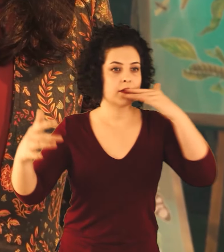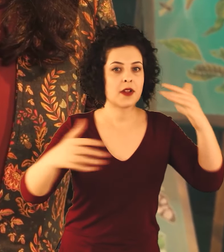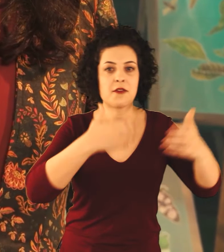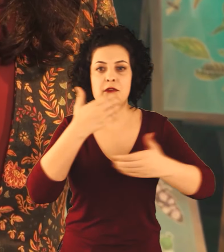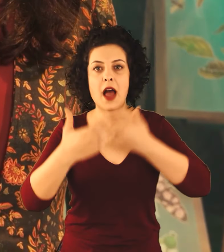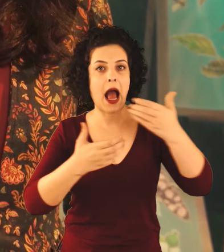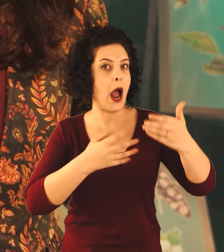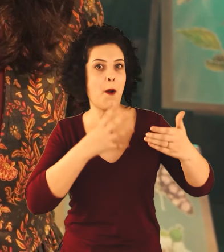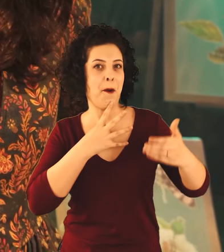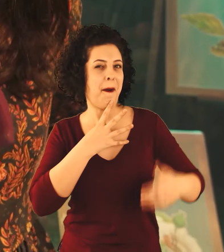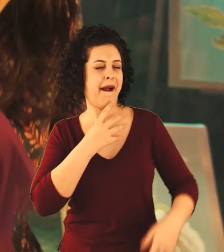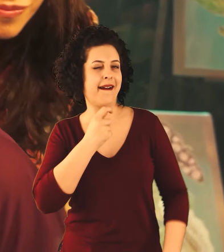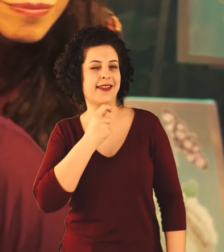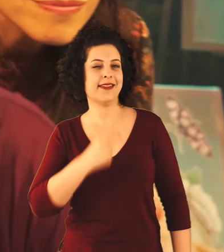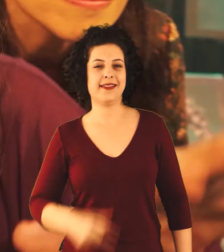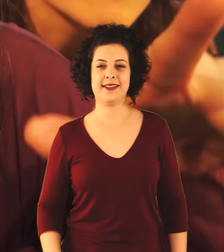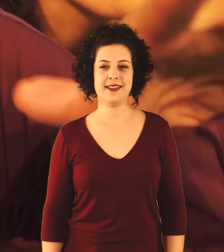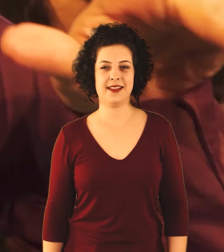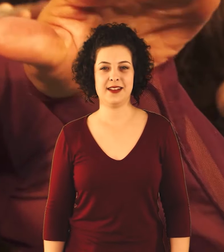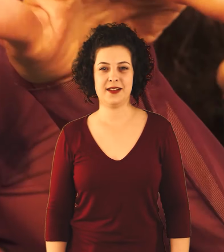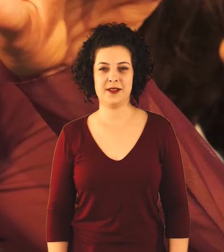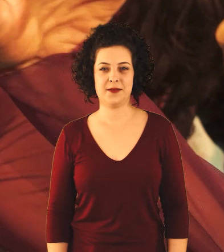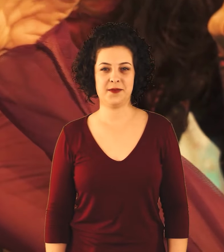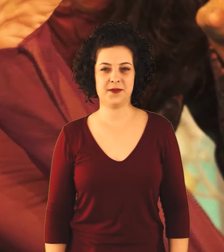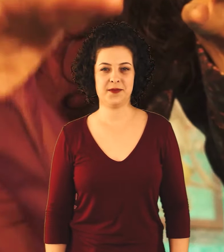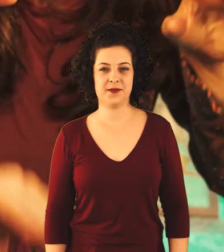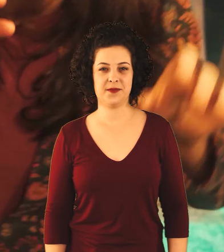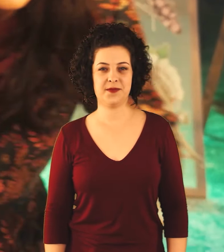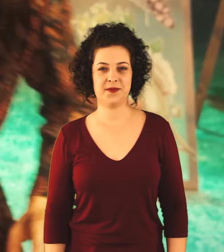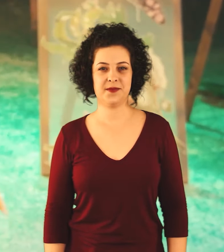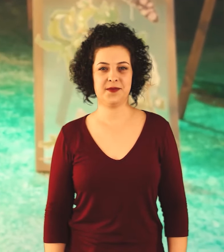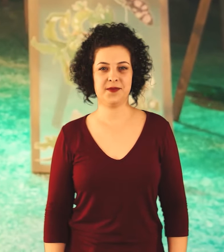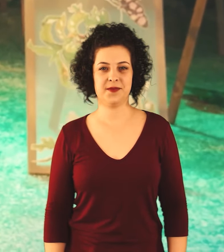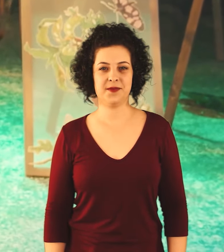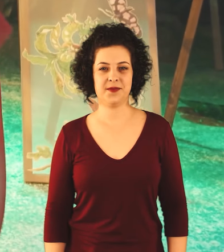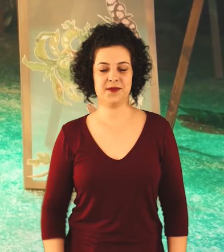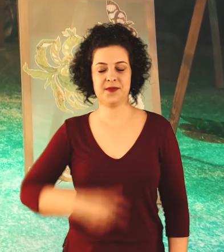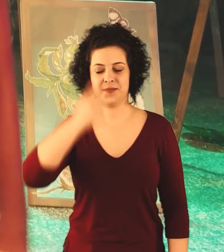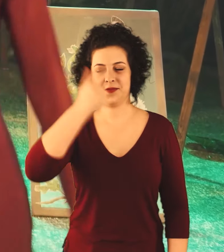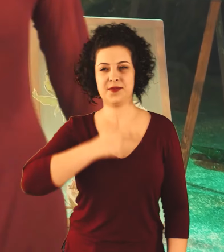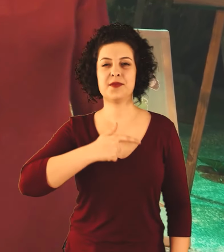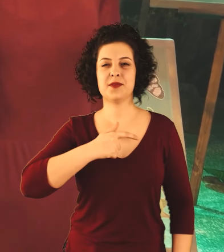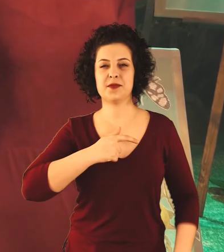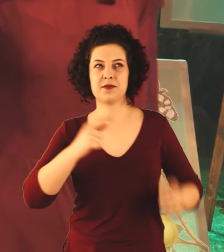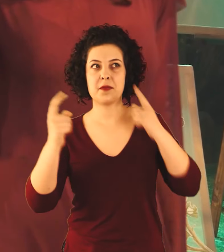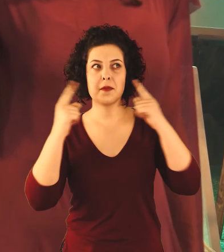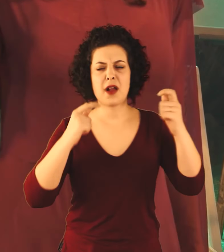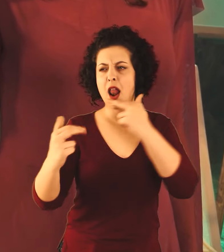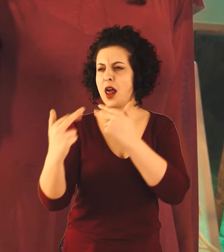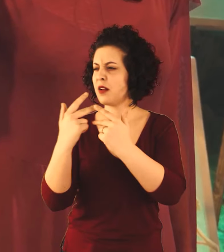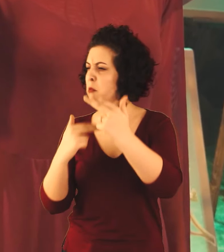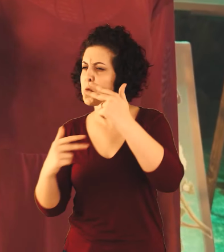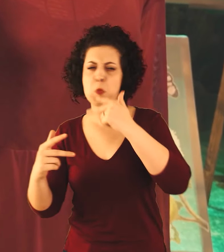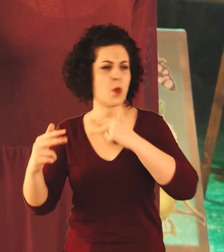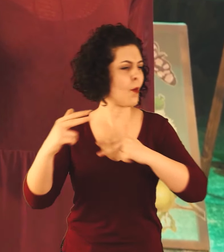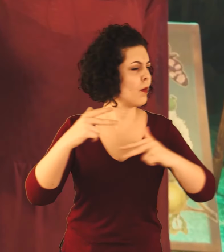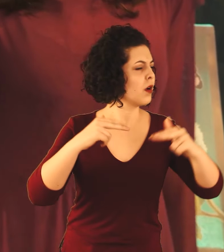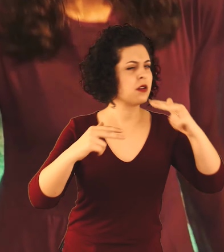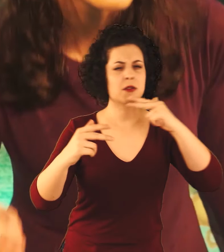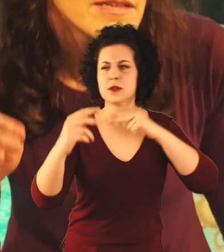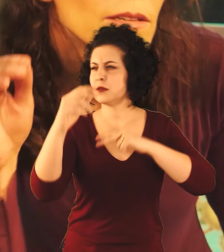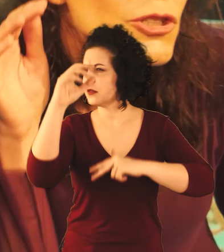das frutas que elas ainda não conhecem. Fecham os olhos e tremem nos dedos esticados. Dão um giro pra trás. sou o som das línguas que elas ainda